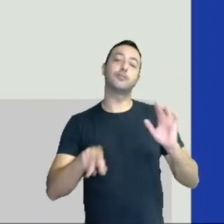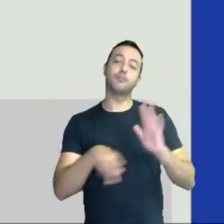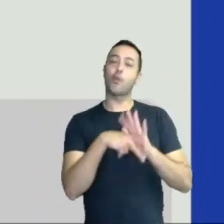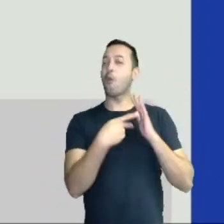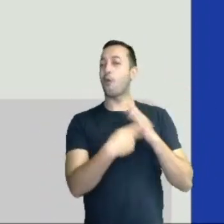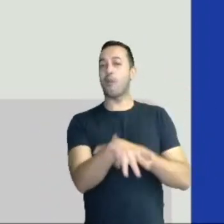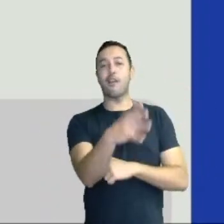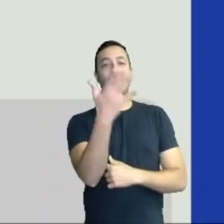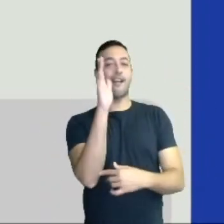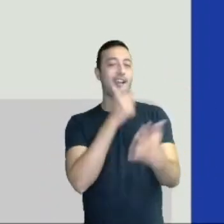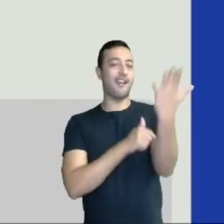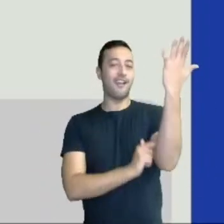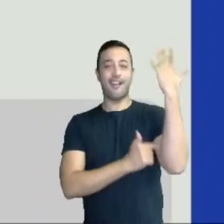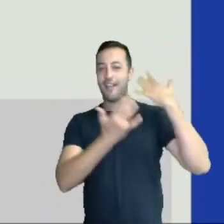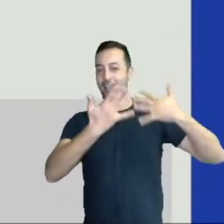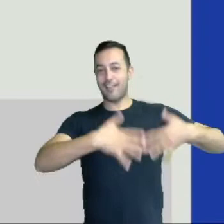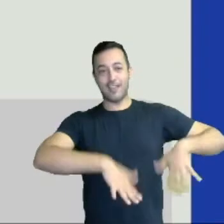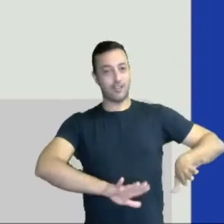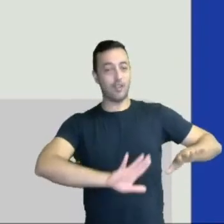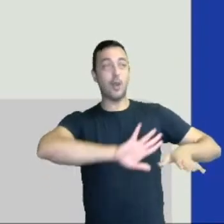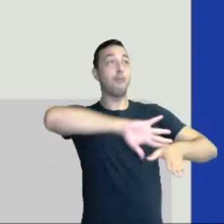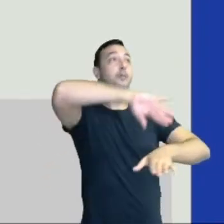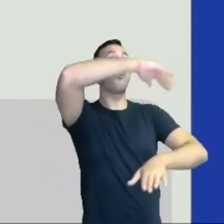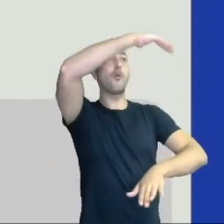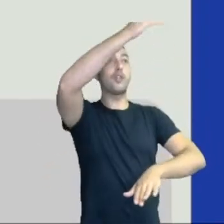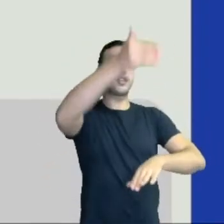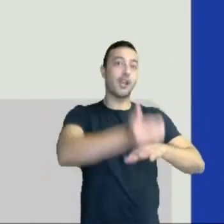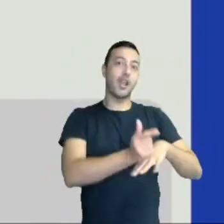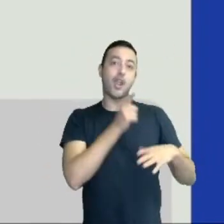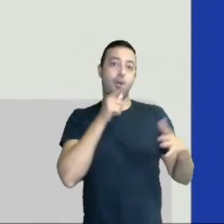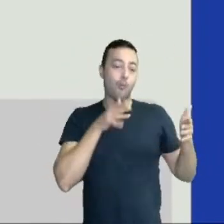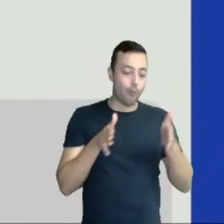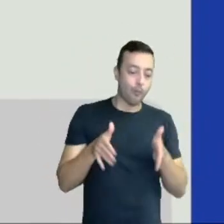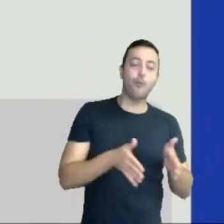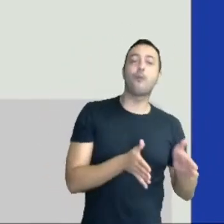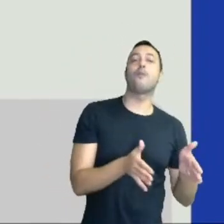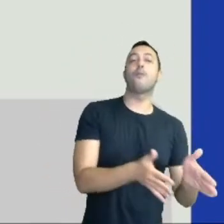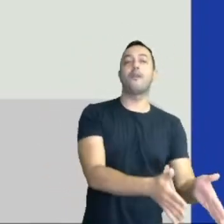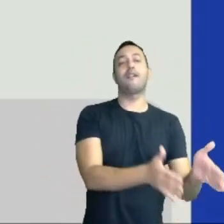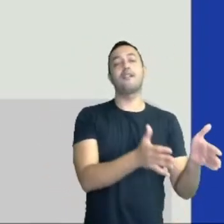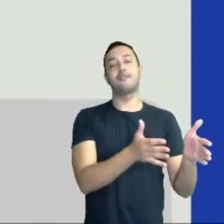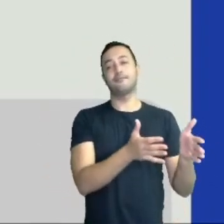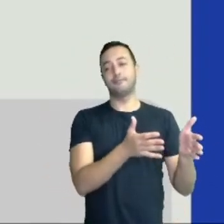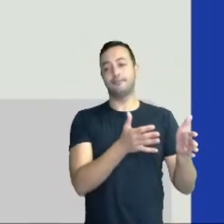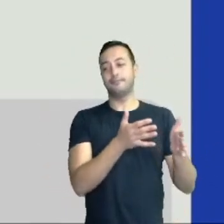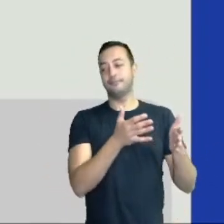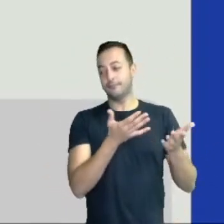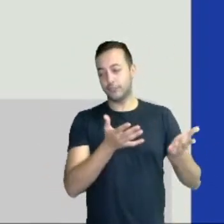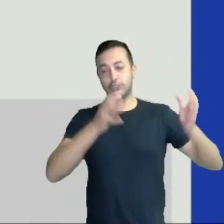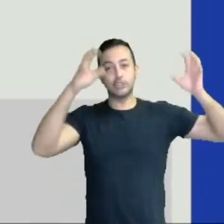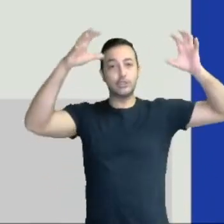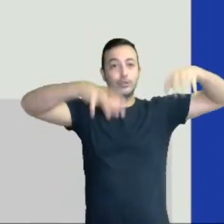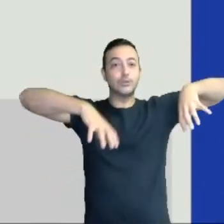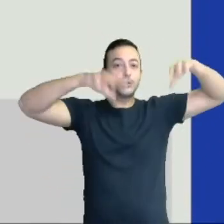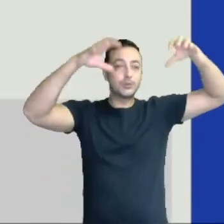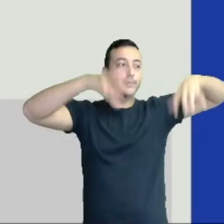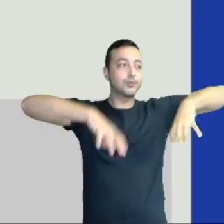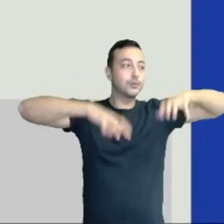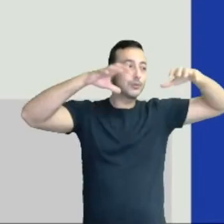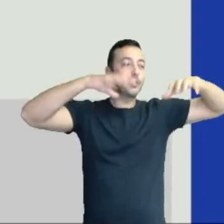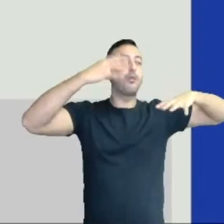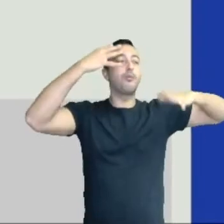da natureza. As montanhas, o rio, a chuva,